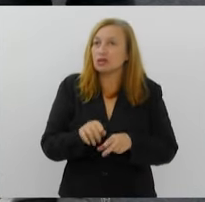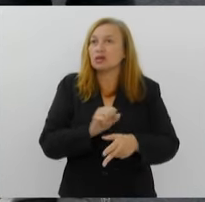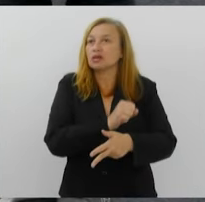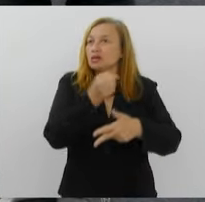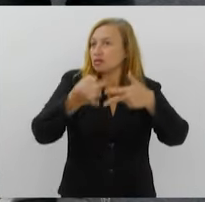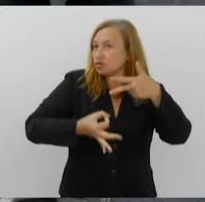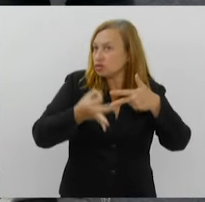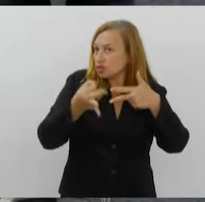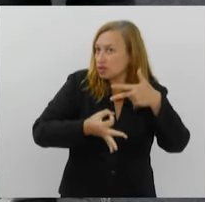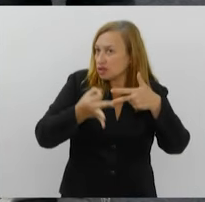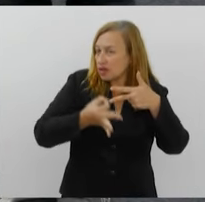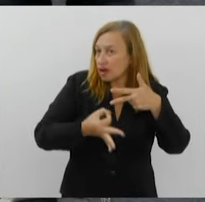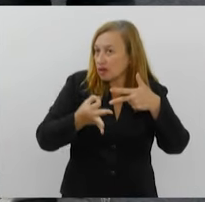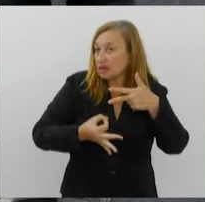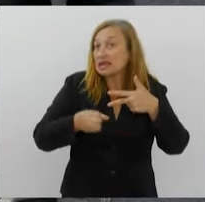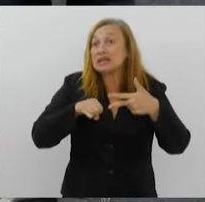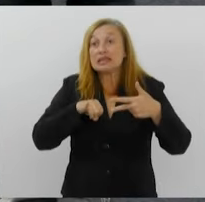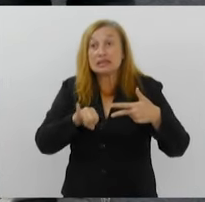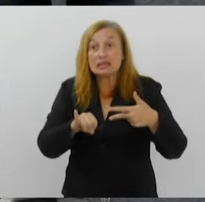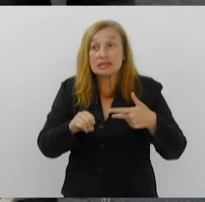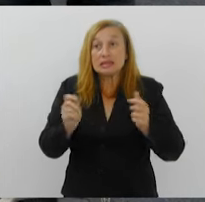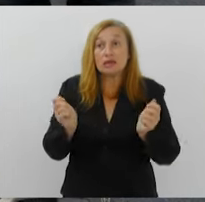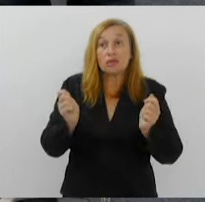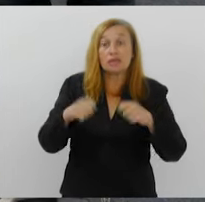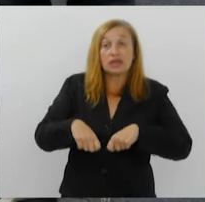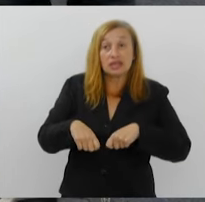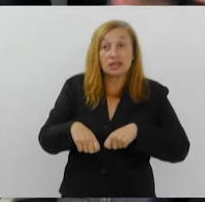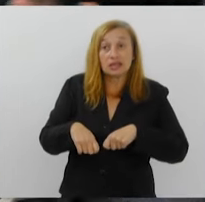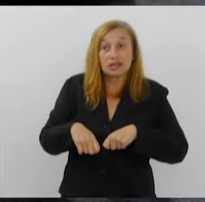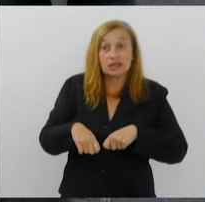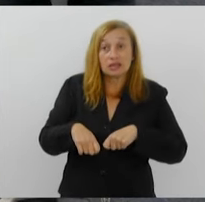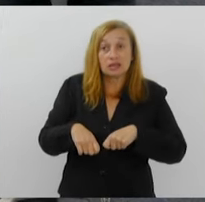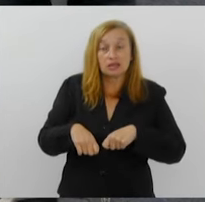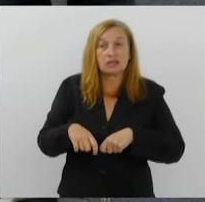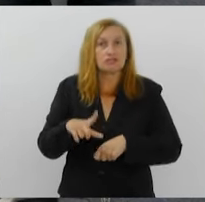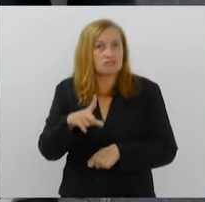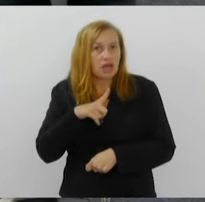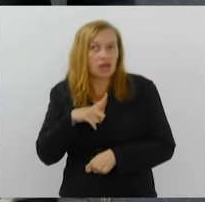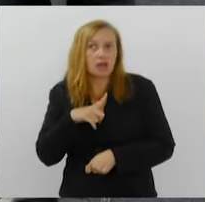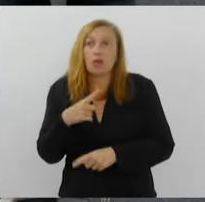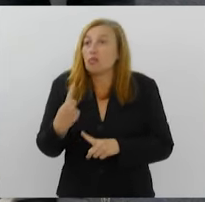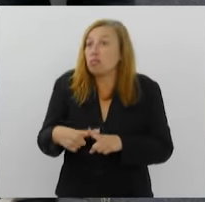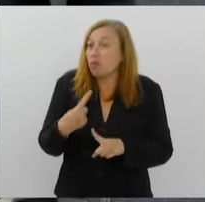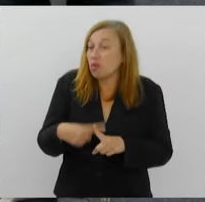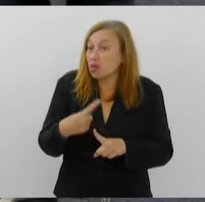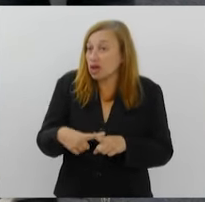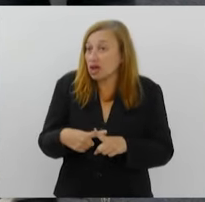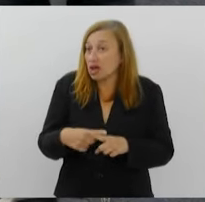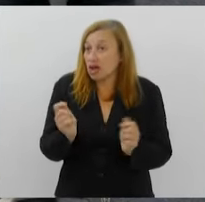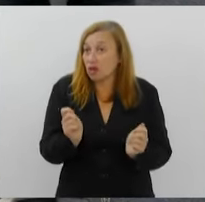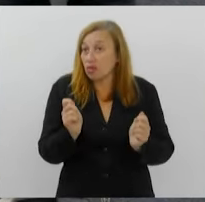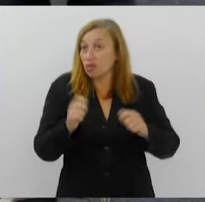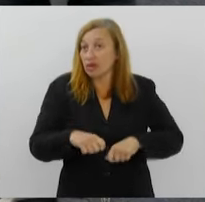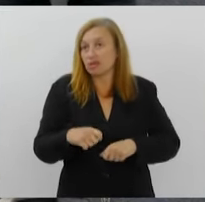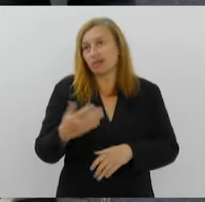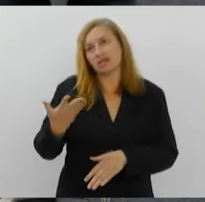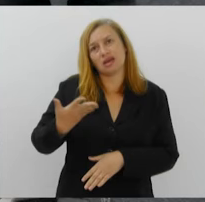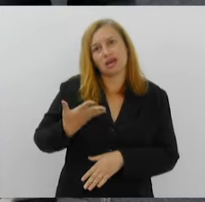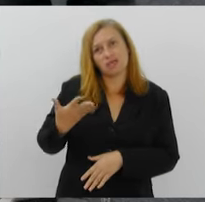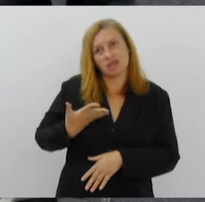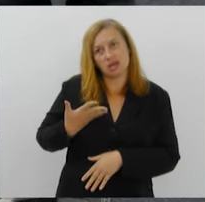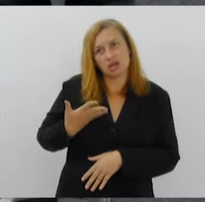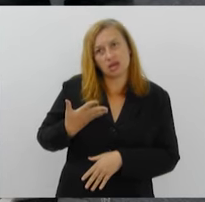judiciário se essa competência existe. Porque a competência para ser amigas